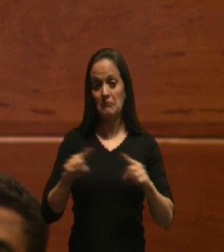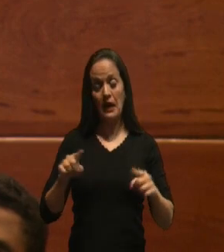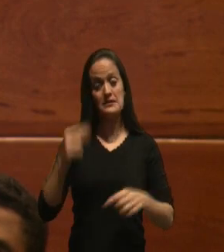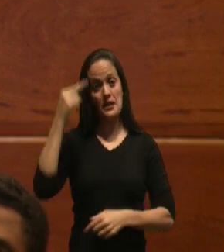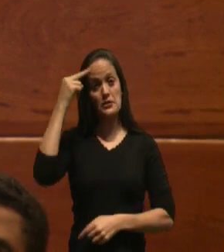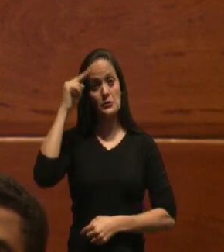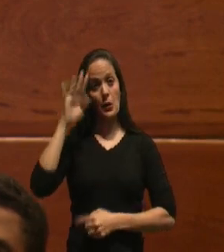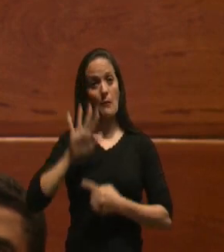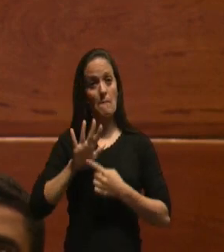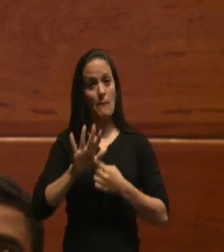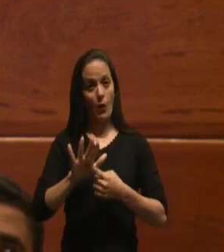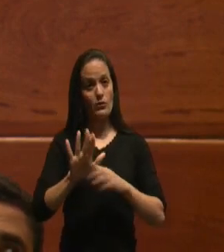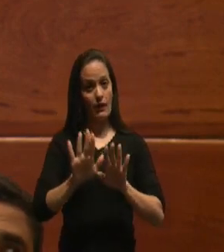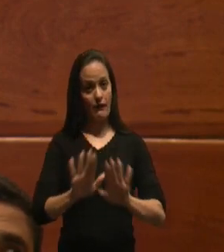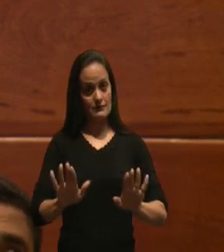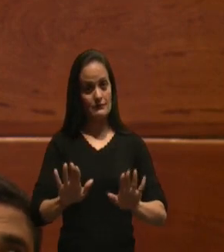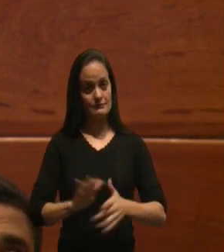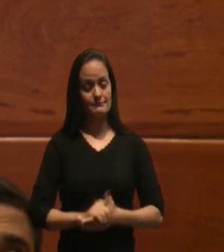claramente.